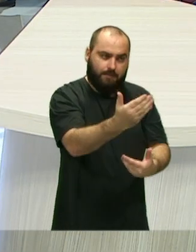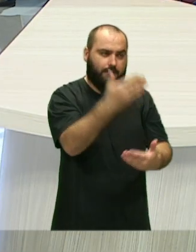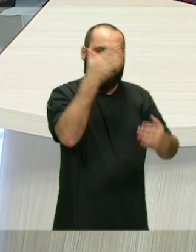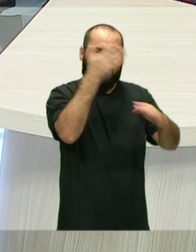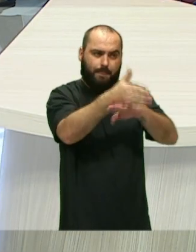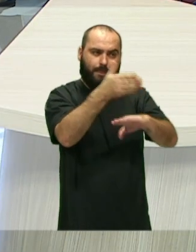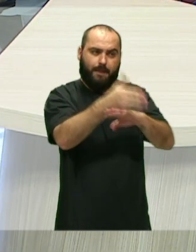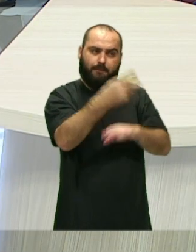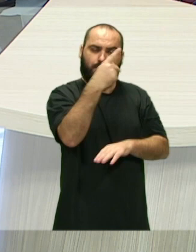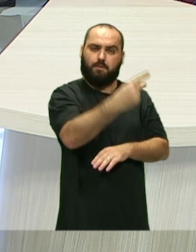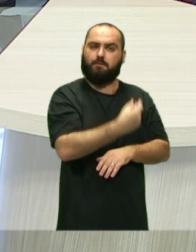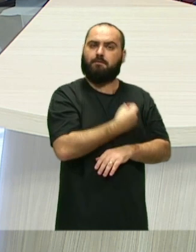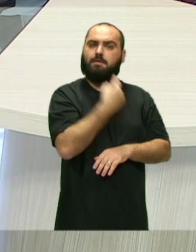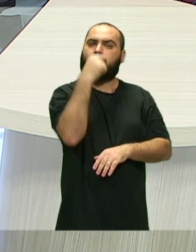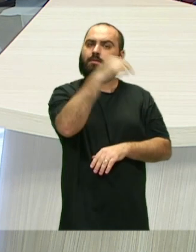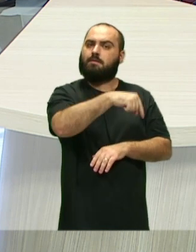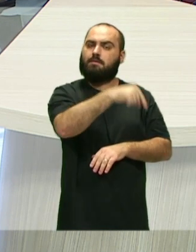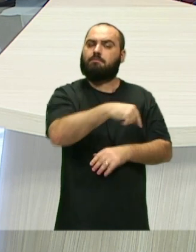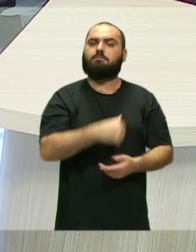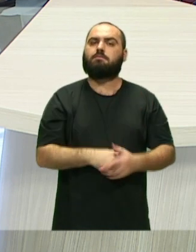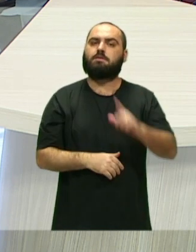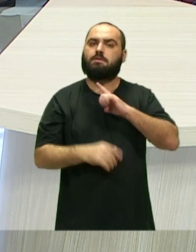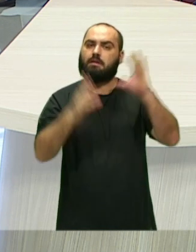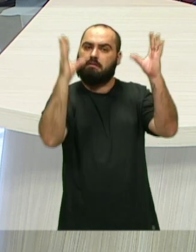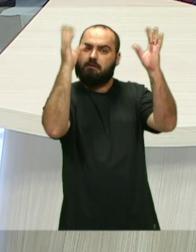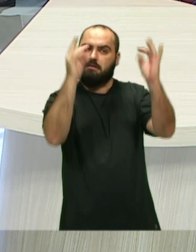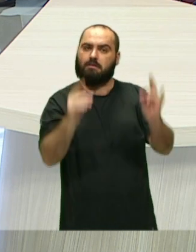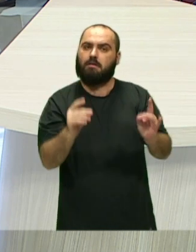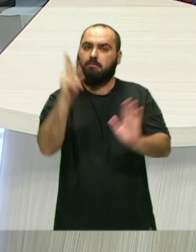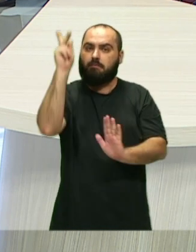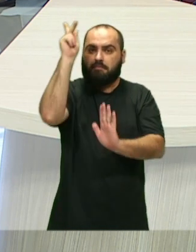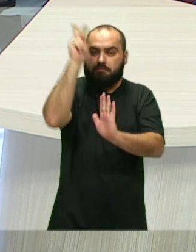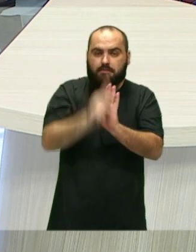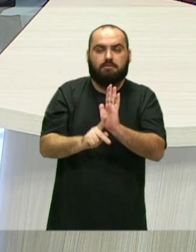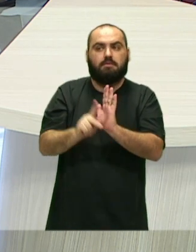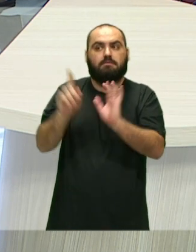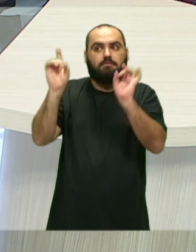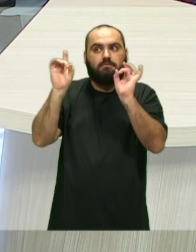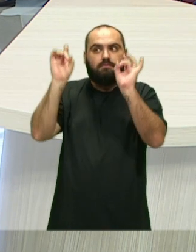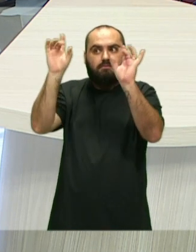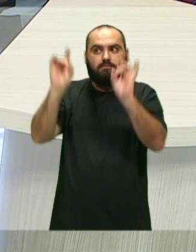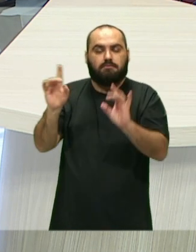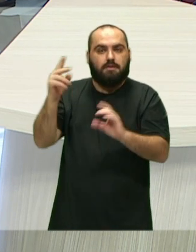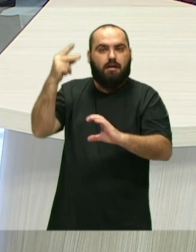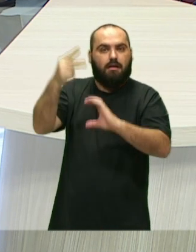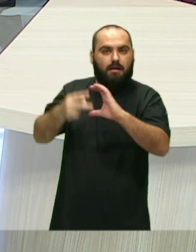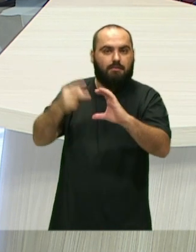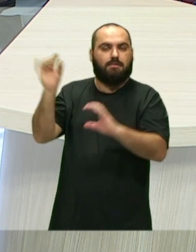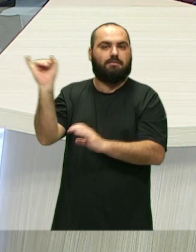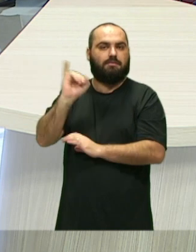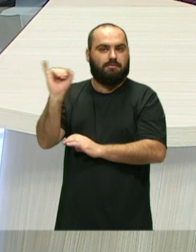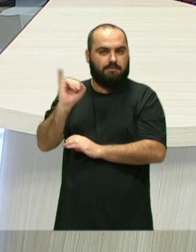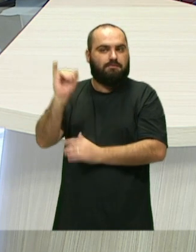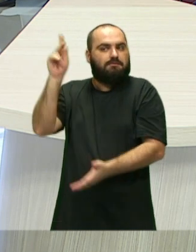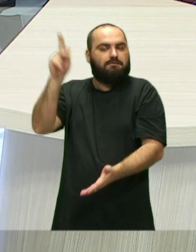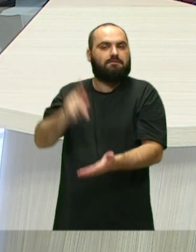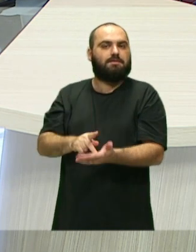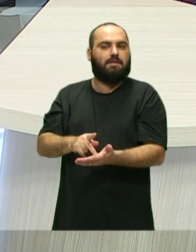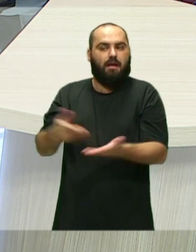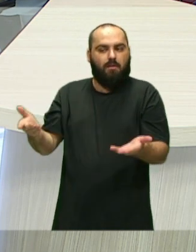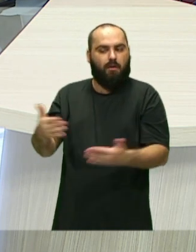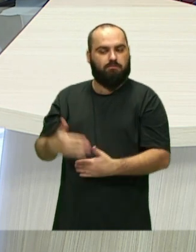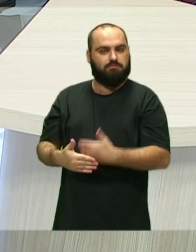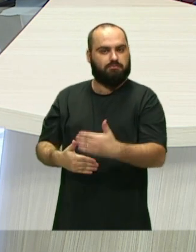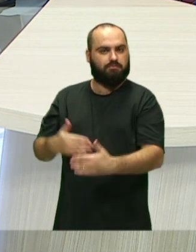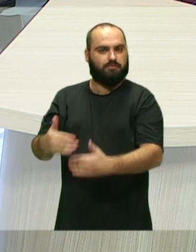sua participação aqui no programa trazendo esses detalhes e um projeto aí tão esperado pela casa e que finalmente tá tá andando agora